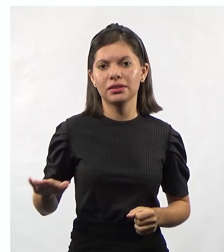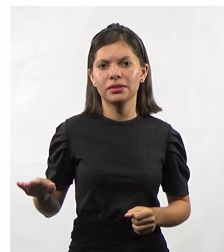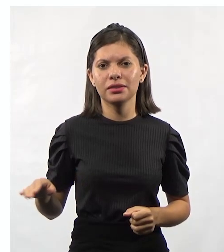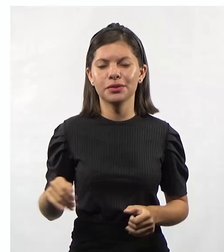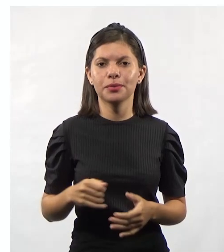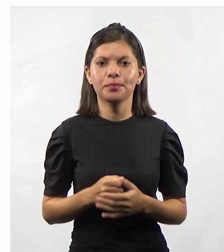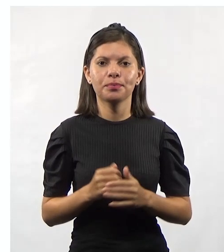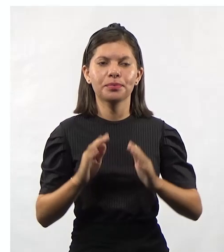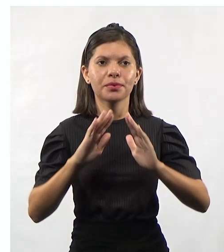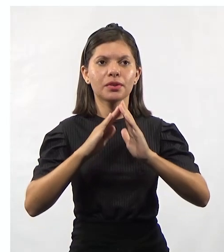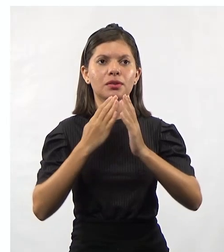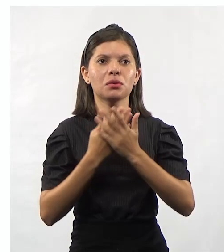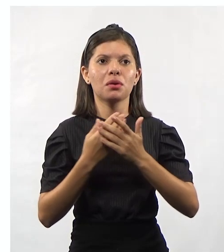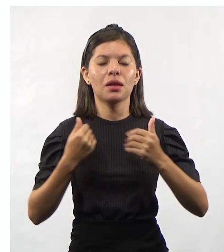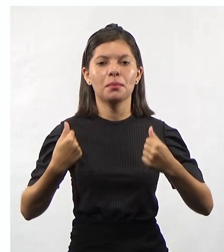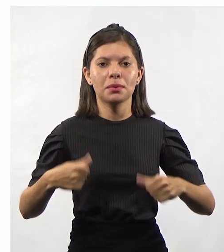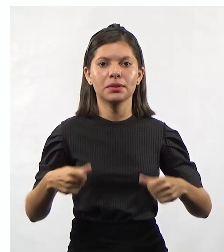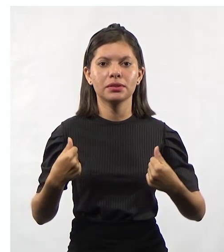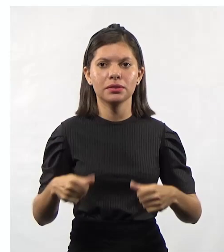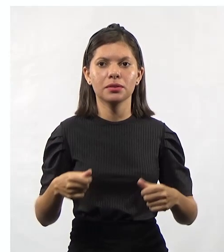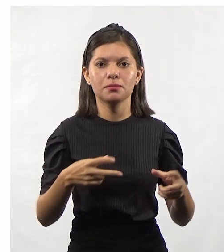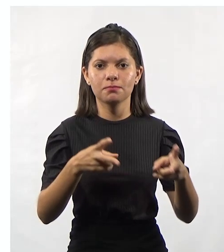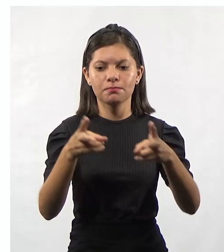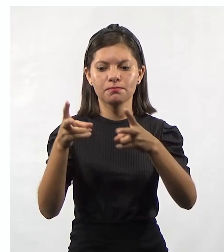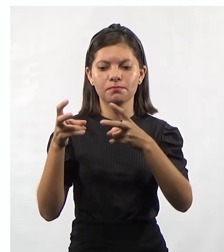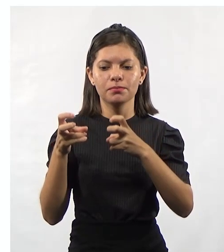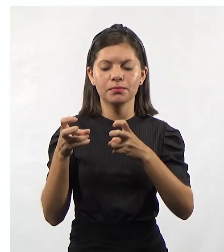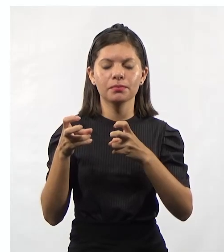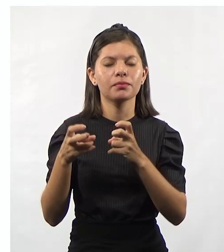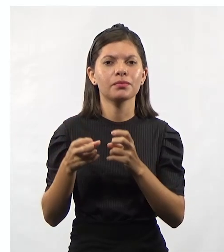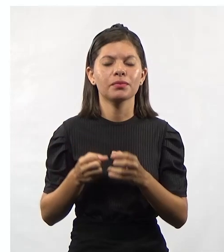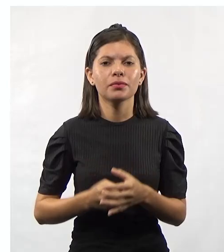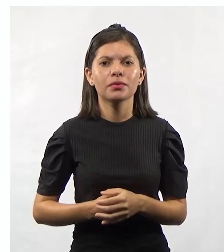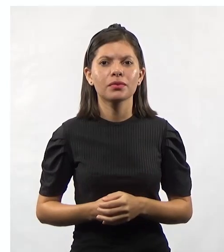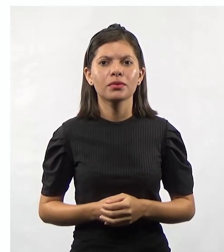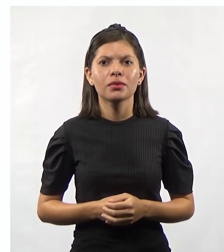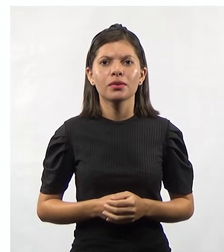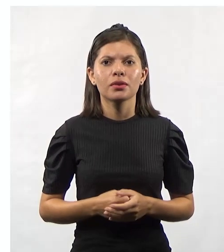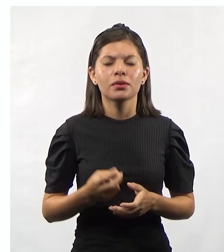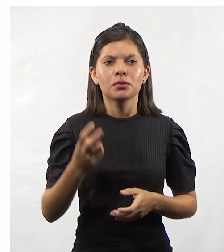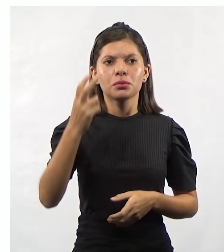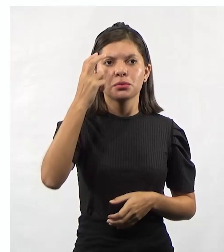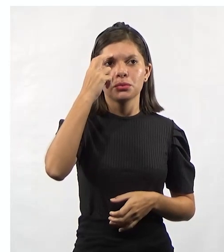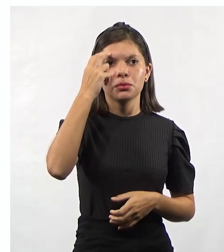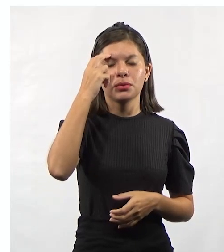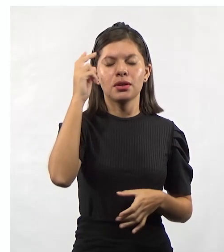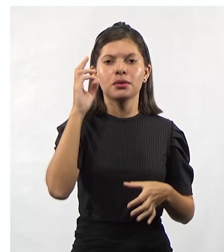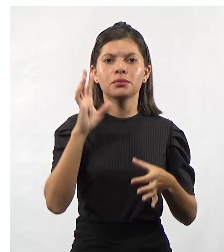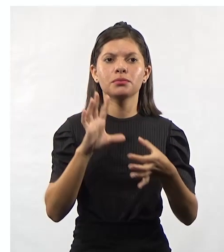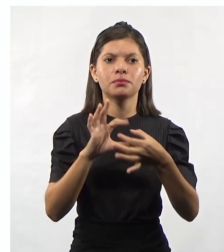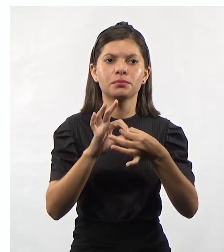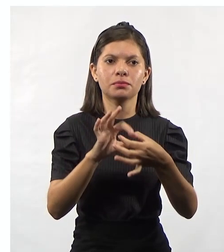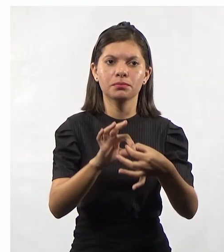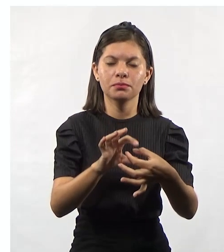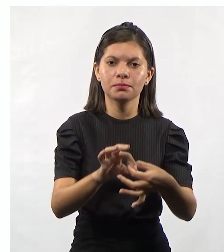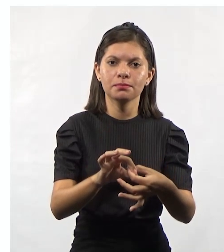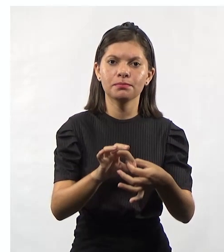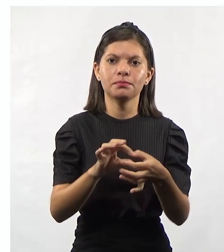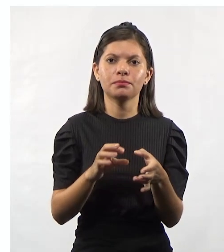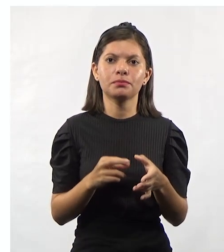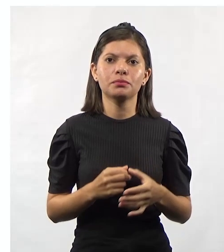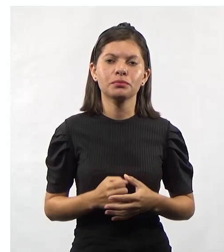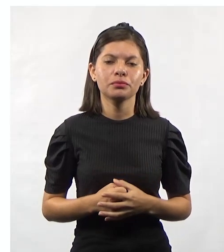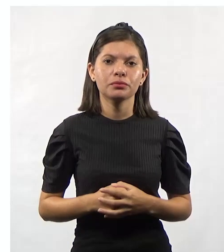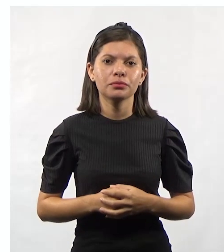Então, a escola precisa ter esse reconhecimento da diversidade cultural, do contexto e